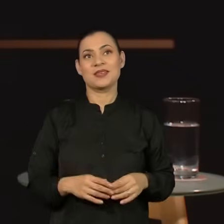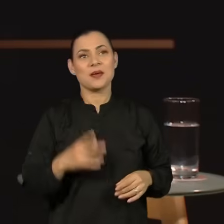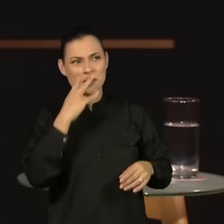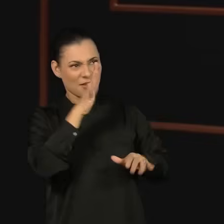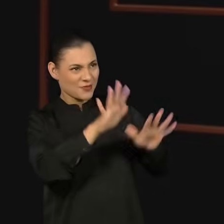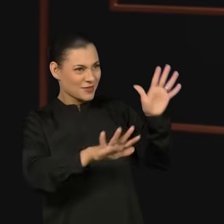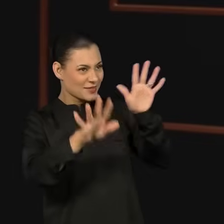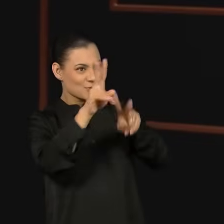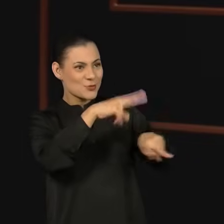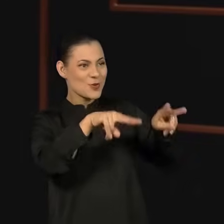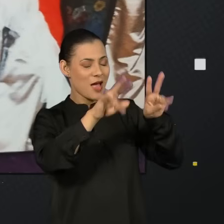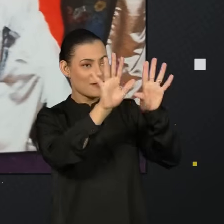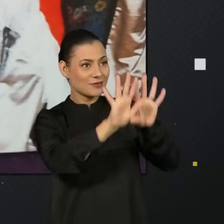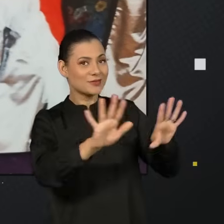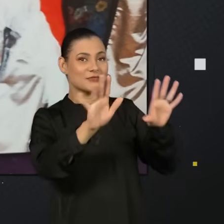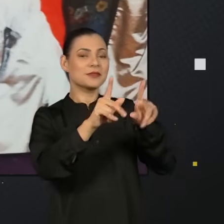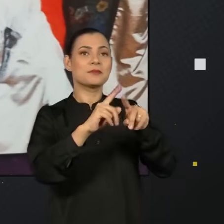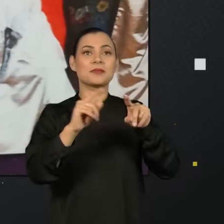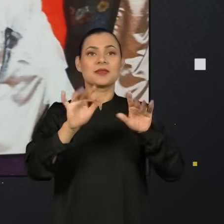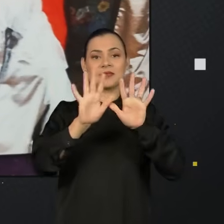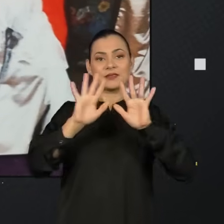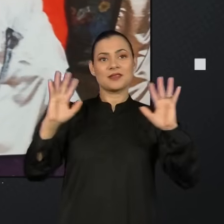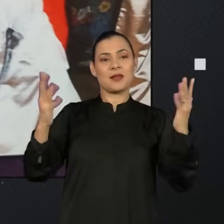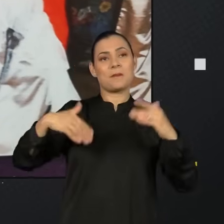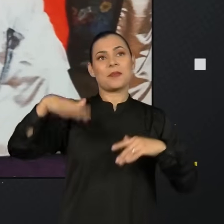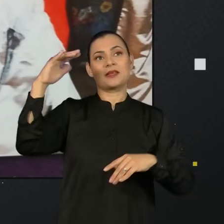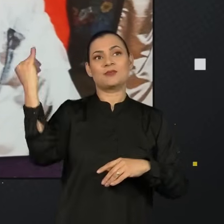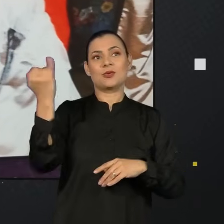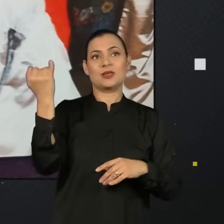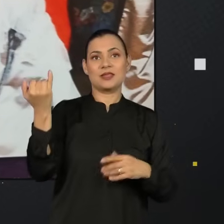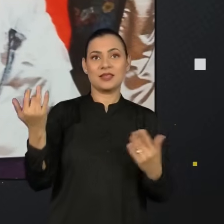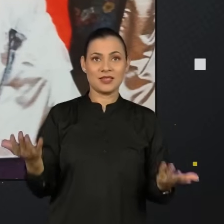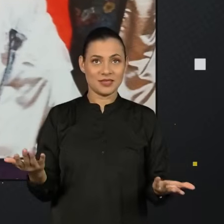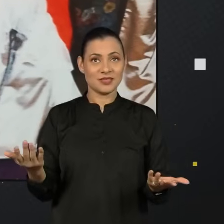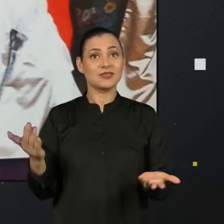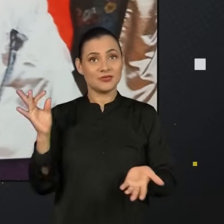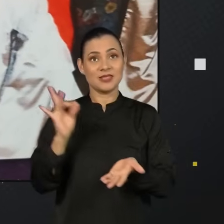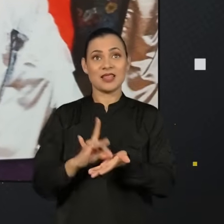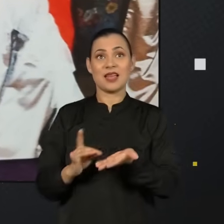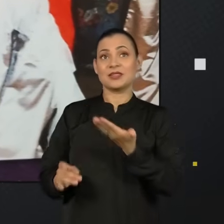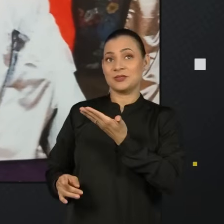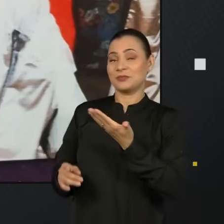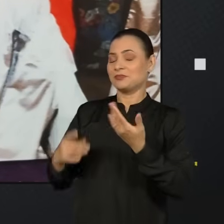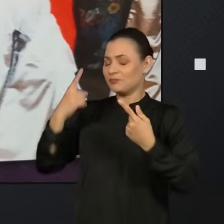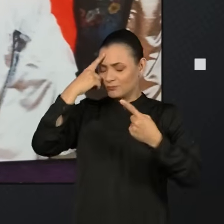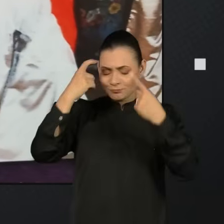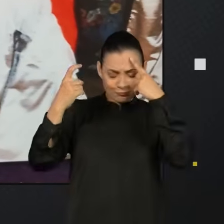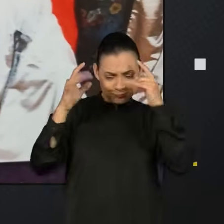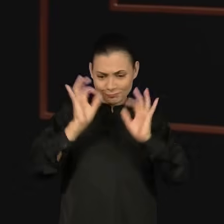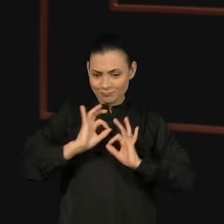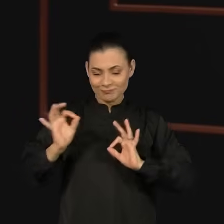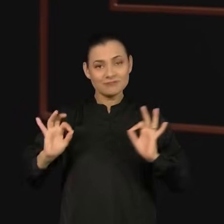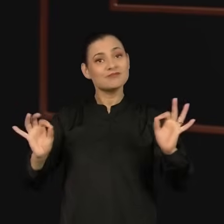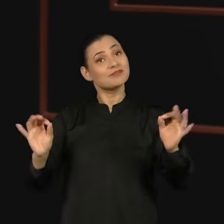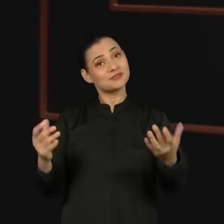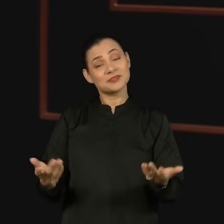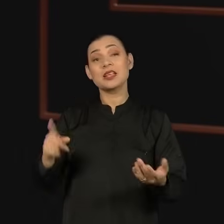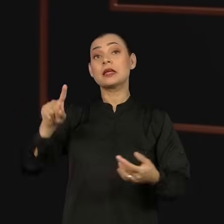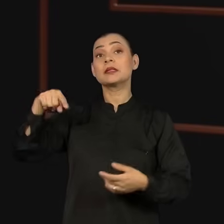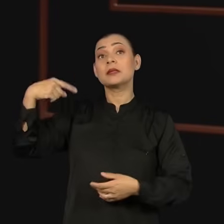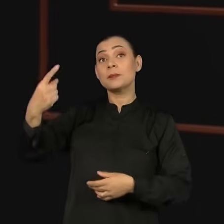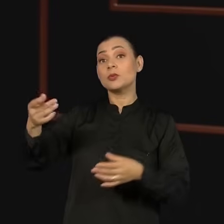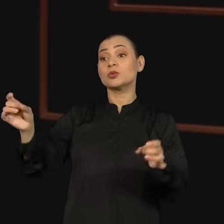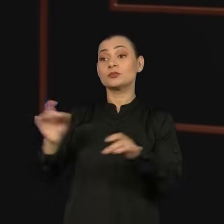coisa. Sim, né? às vezes o cenário era mais importante do que a gente fazia na frente parte plástica, né? Sim. Aí acabou aquele